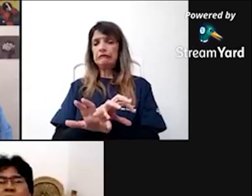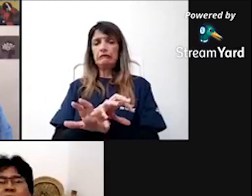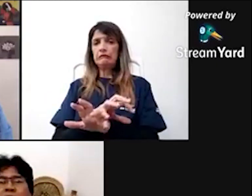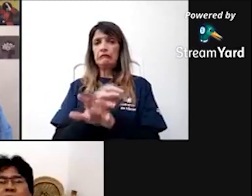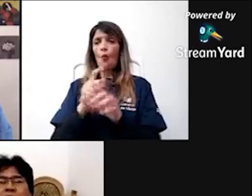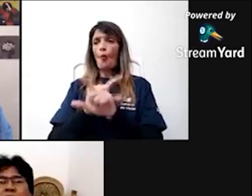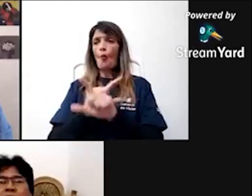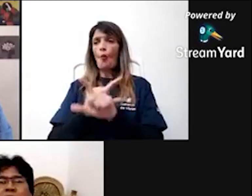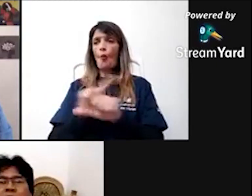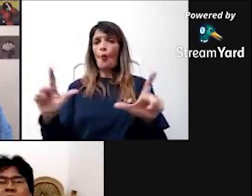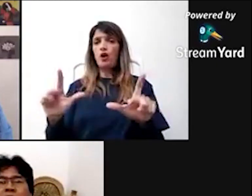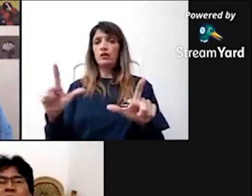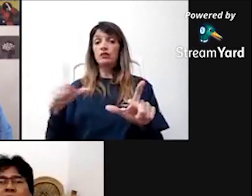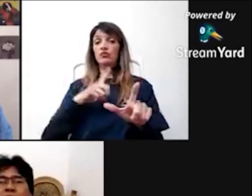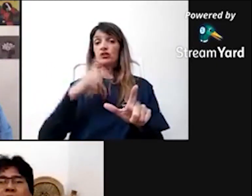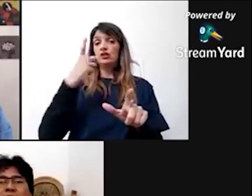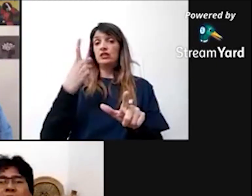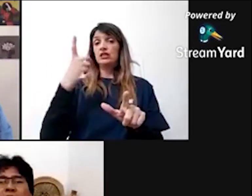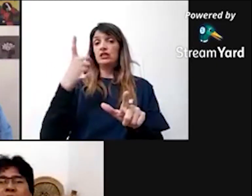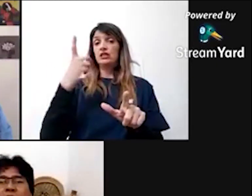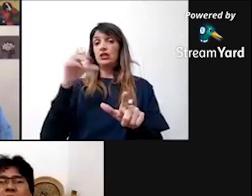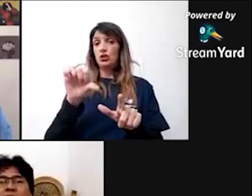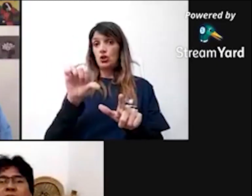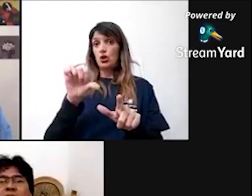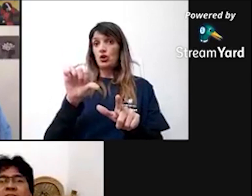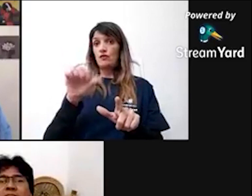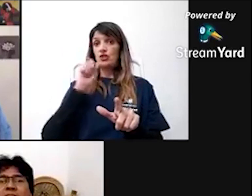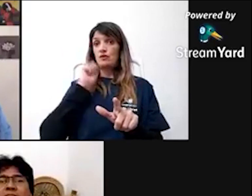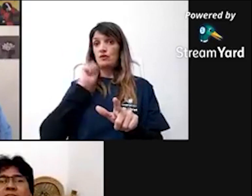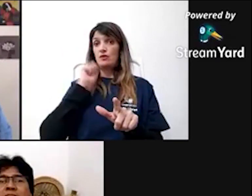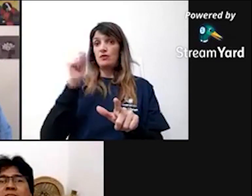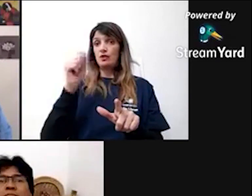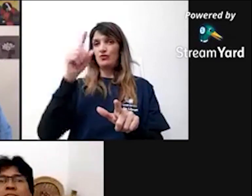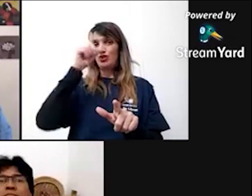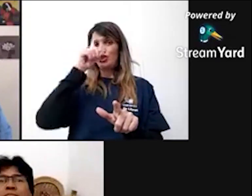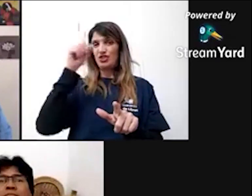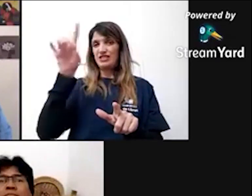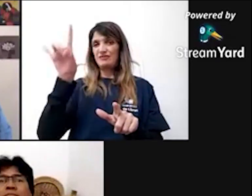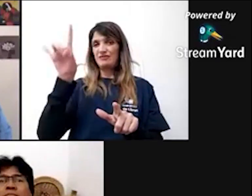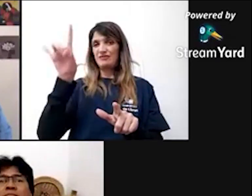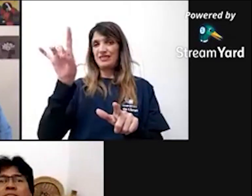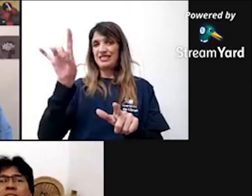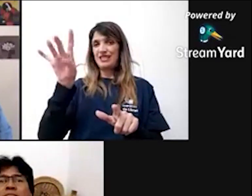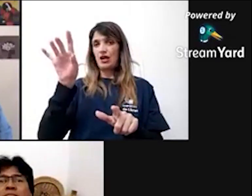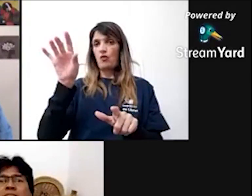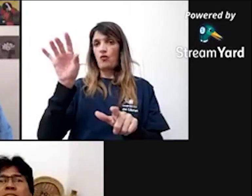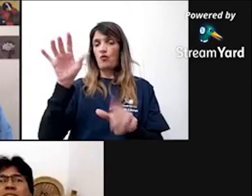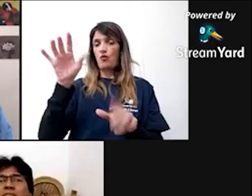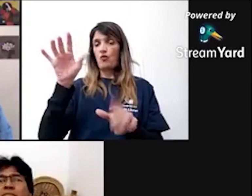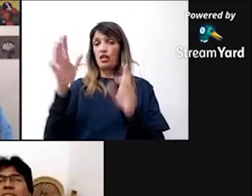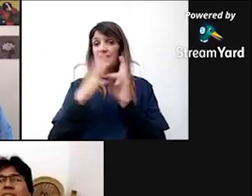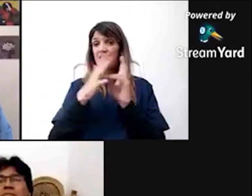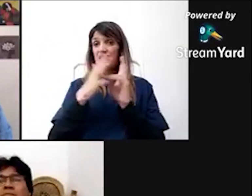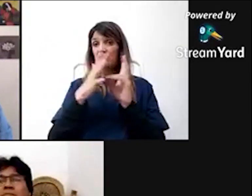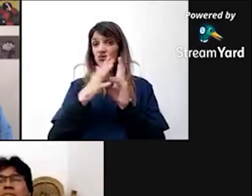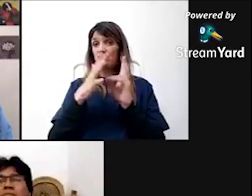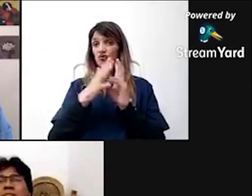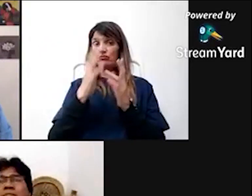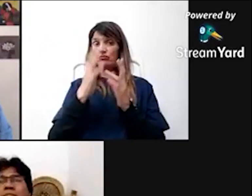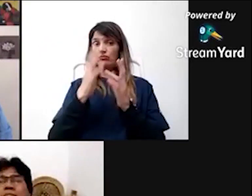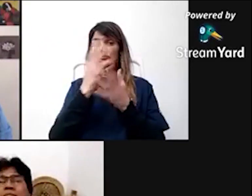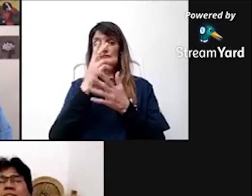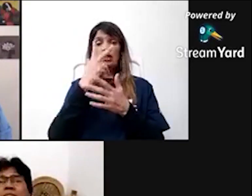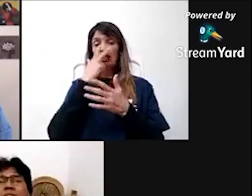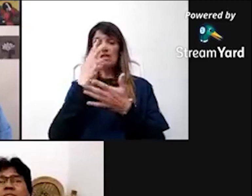dia 19 de abril como sendo o dia do índio, nós estamos comemorando uma imagem congelada no